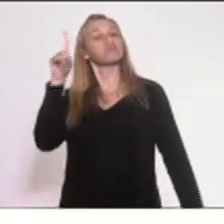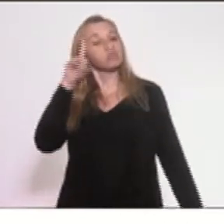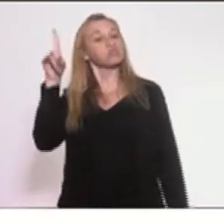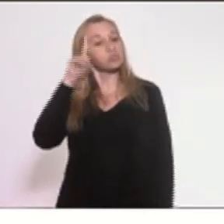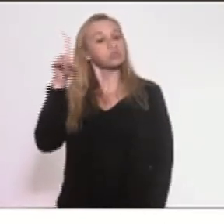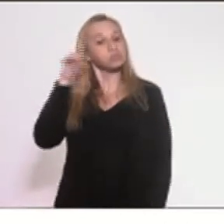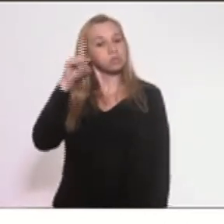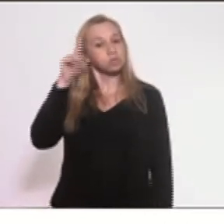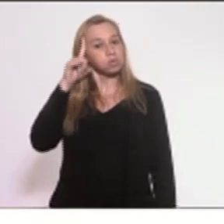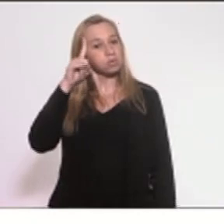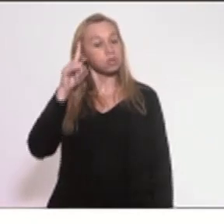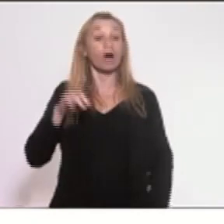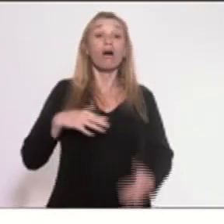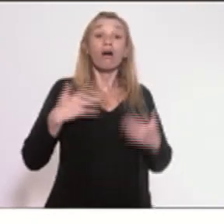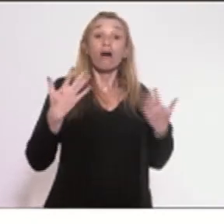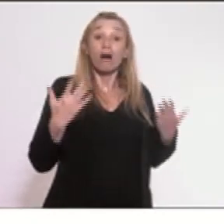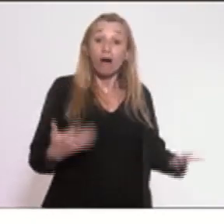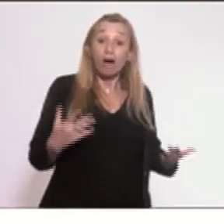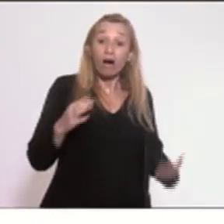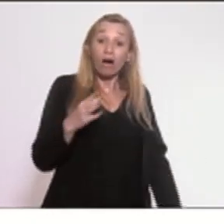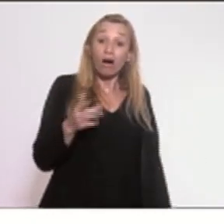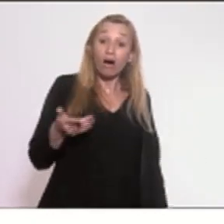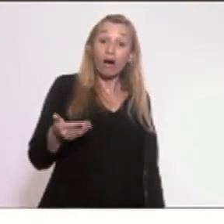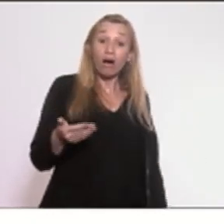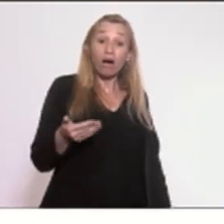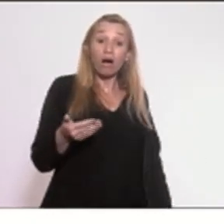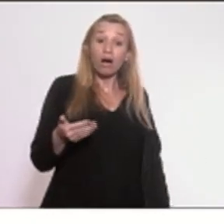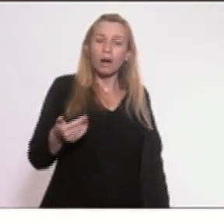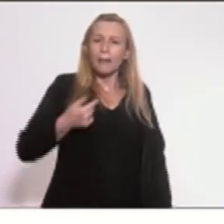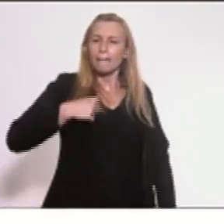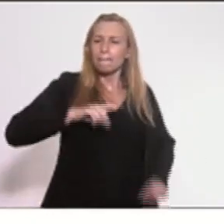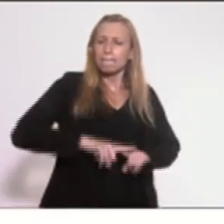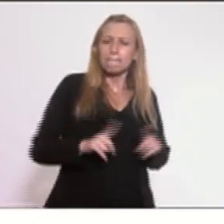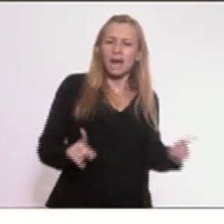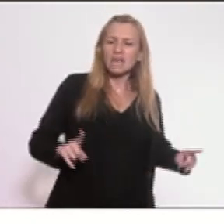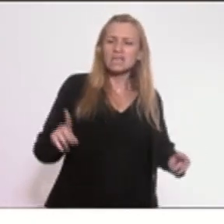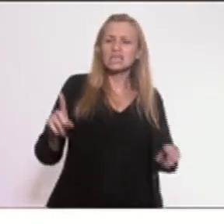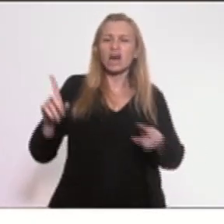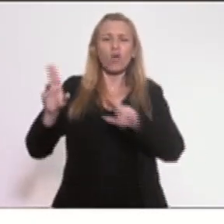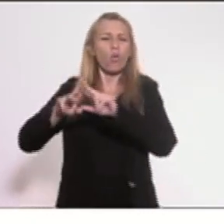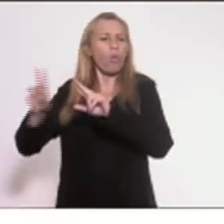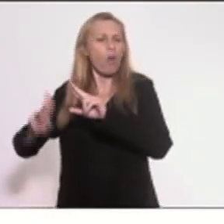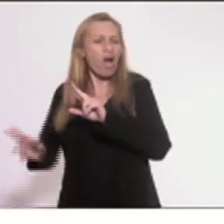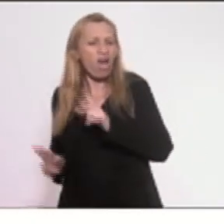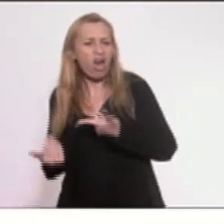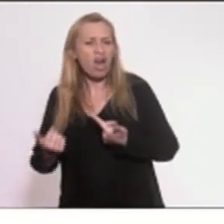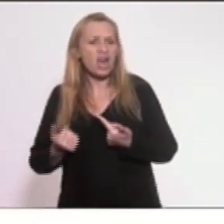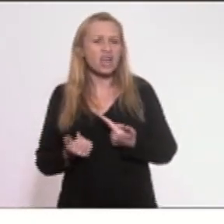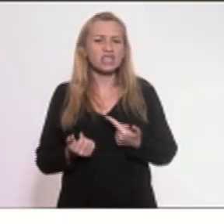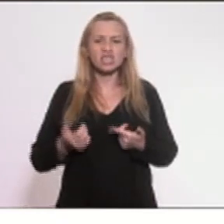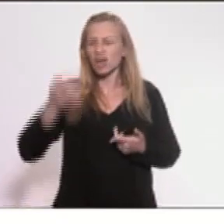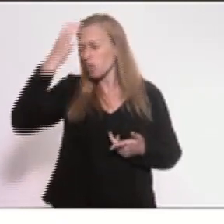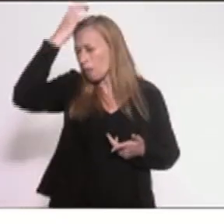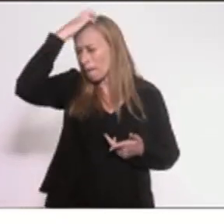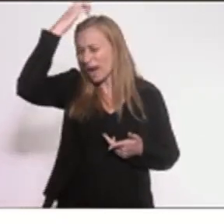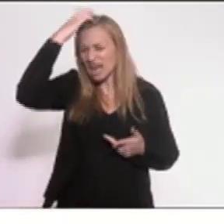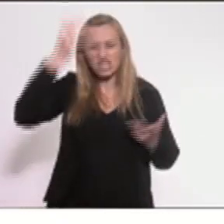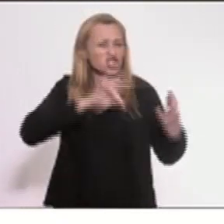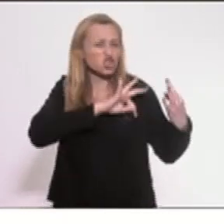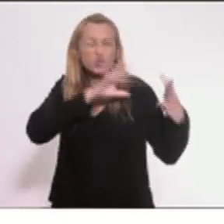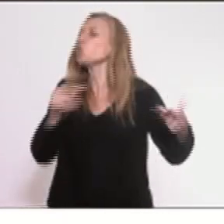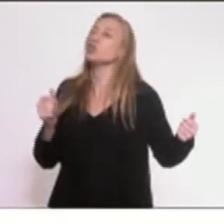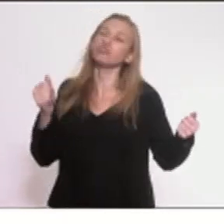sucessivamente. Ah, mas a UERJ é a vilã da história.